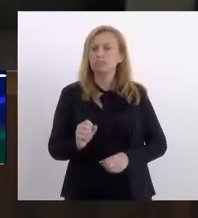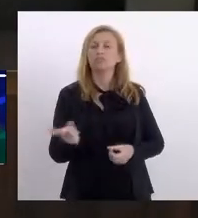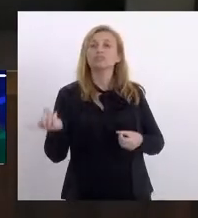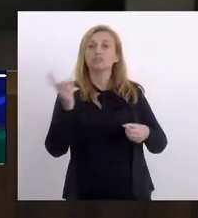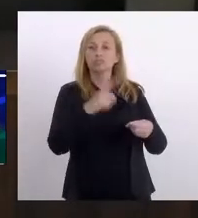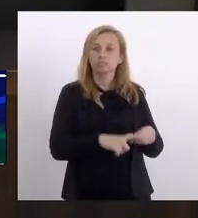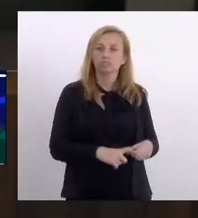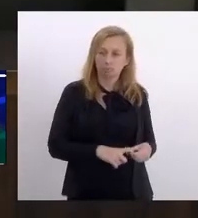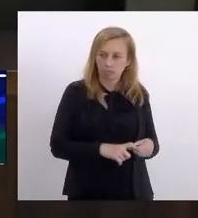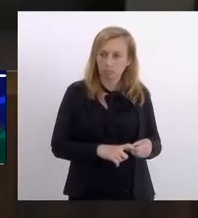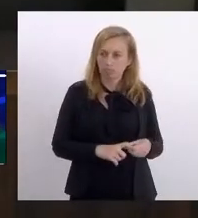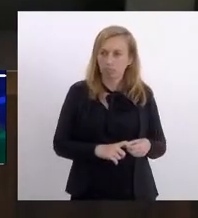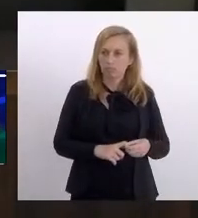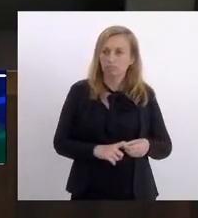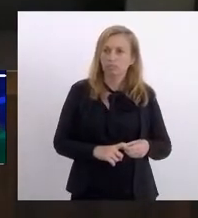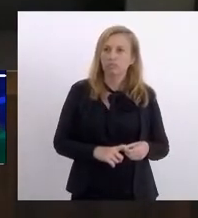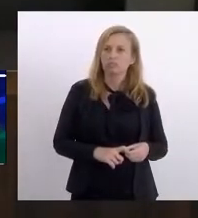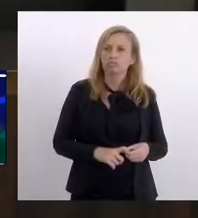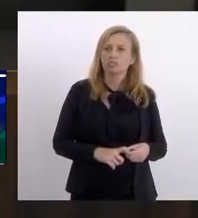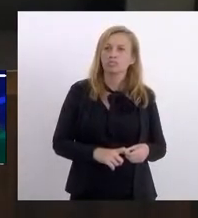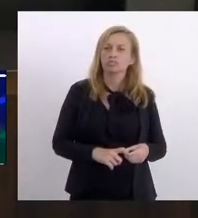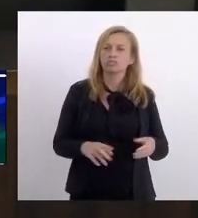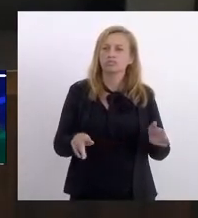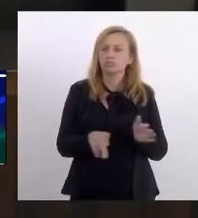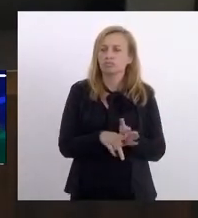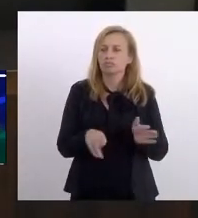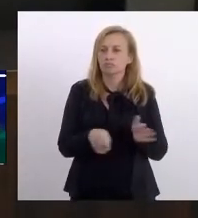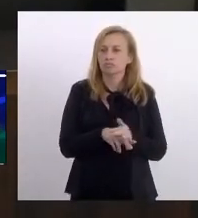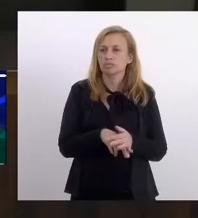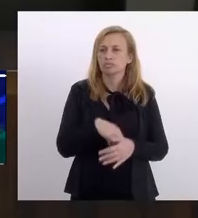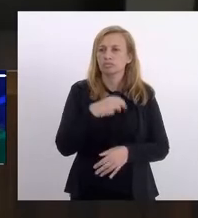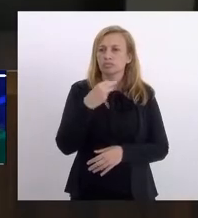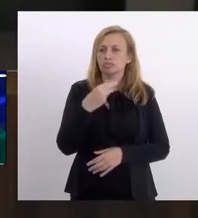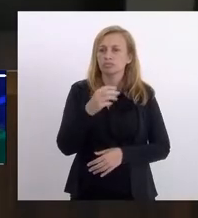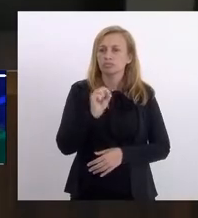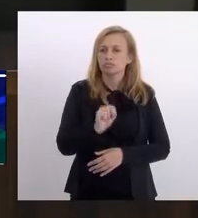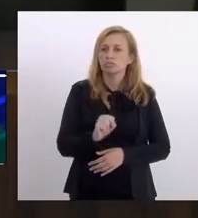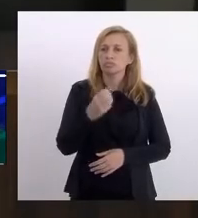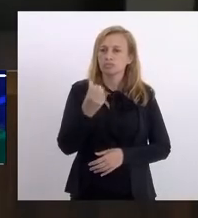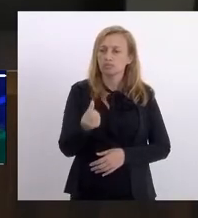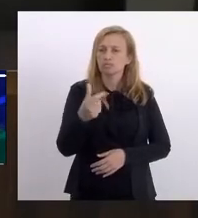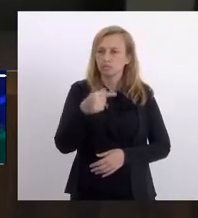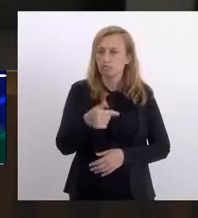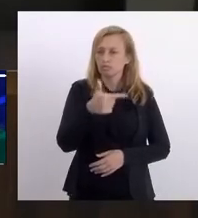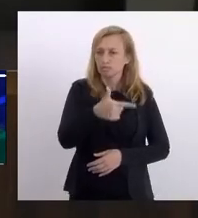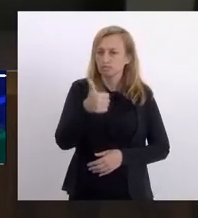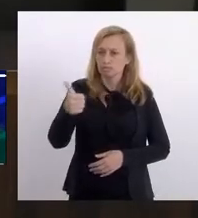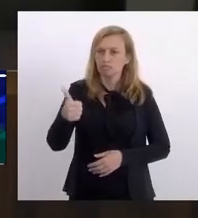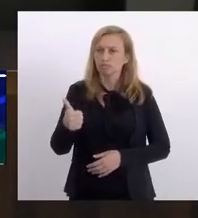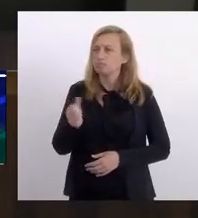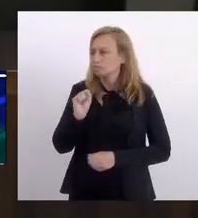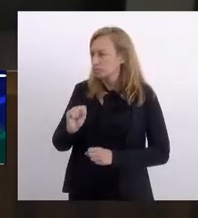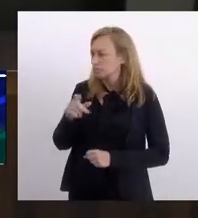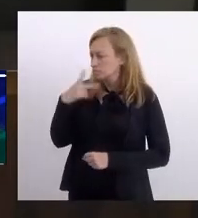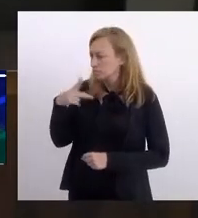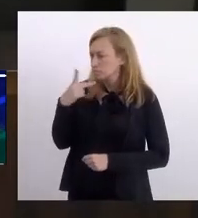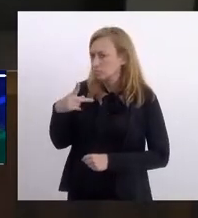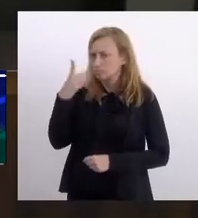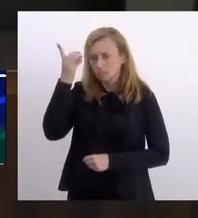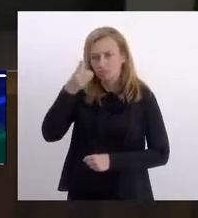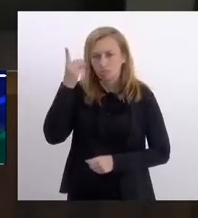voltar ao presidente, ao de depois me dá uma questão 8, de ordem. 867 de 21. Pode falar, deputado. Questão de